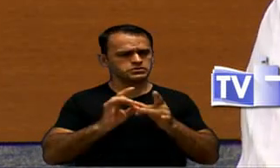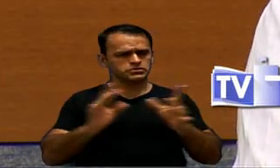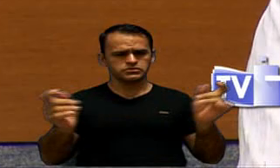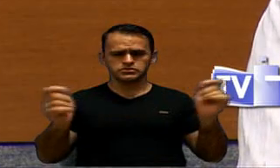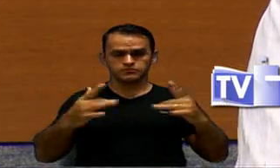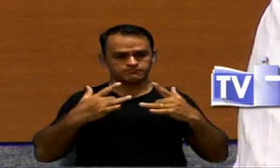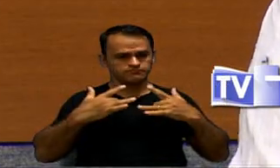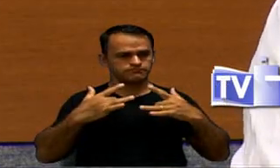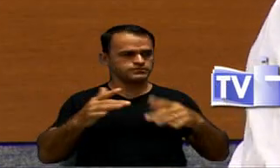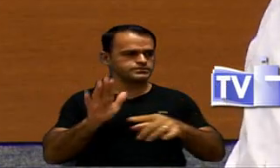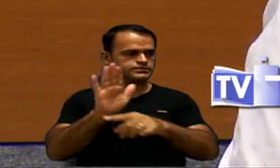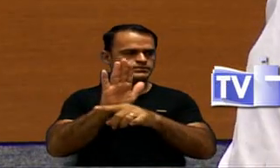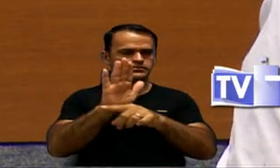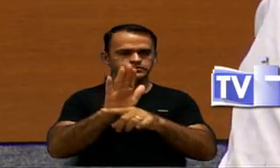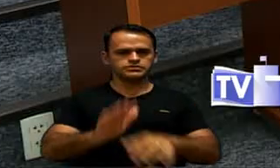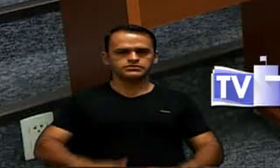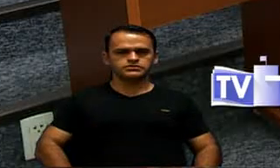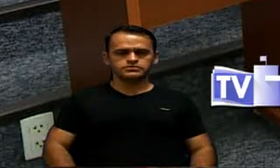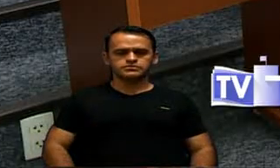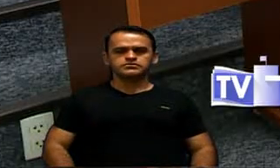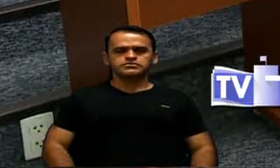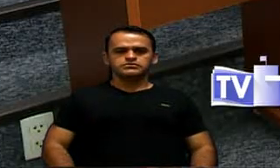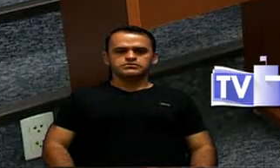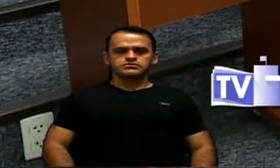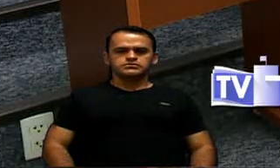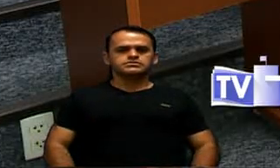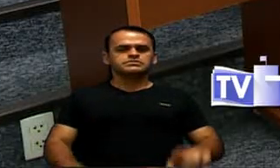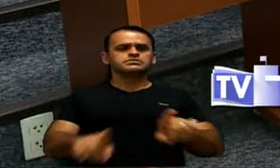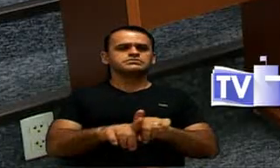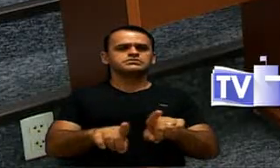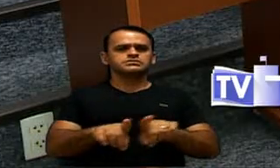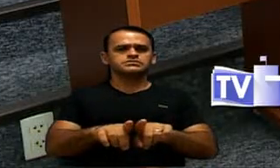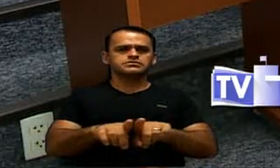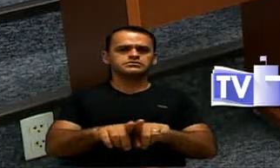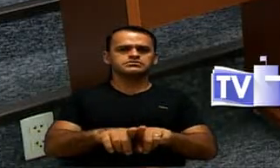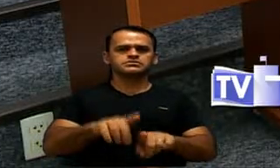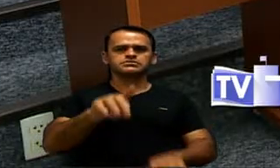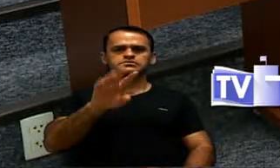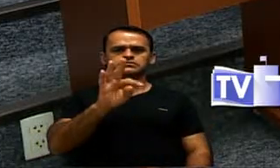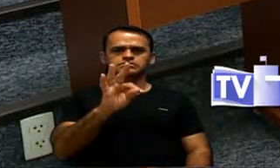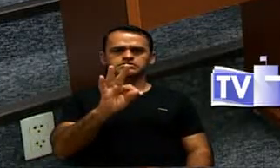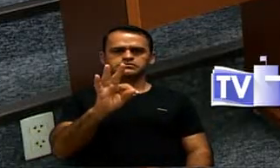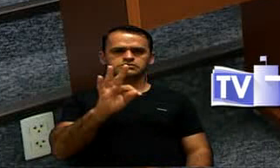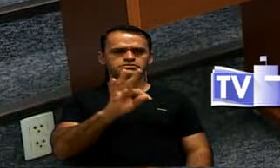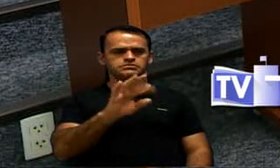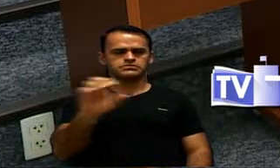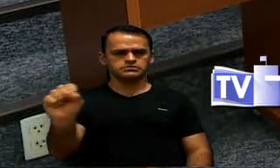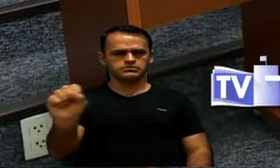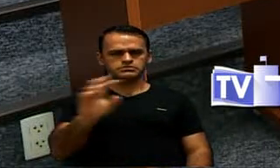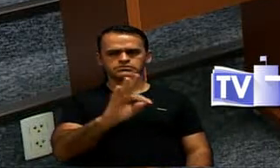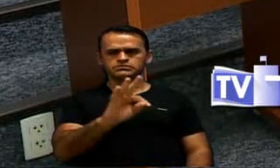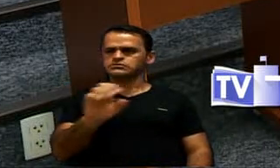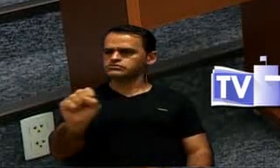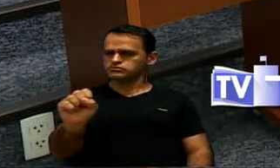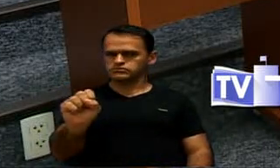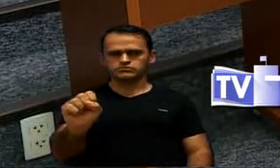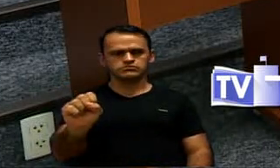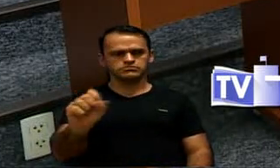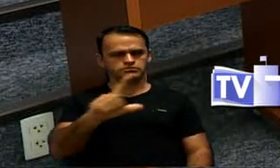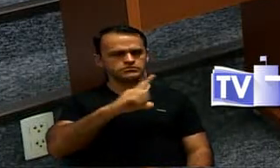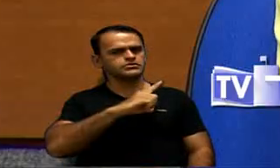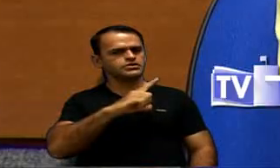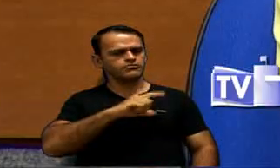disposição. Legal, obrigada. Também teve a participação da ATS, né, do, que foi organizada